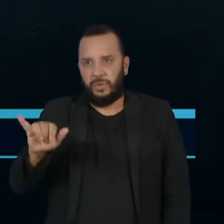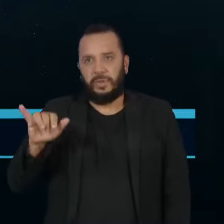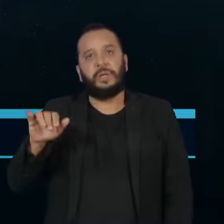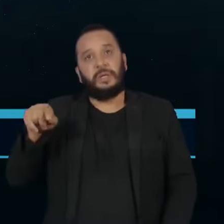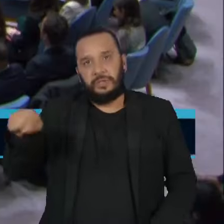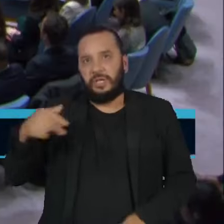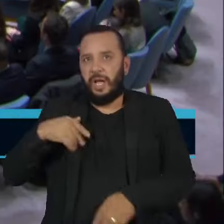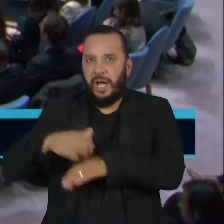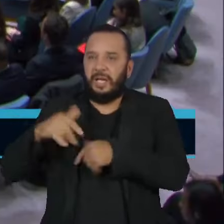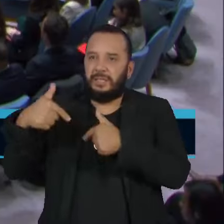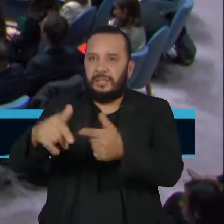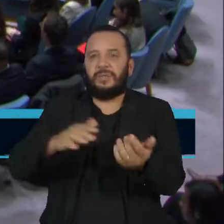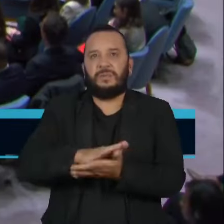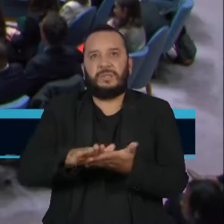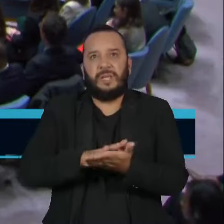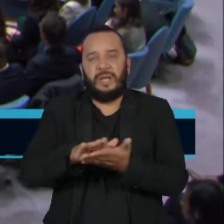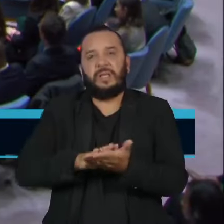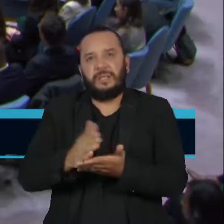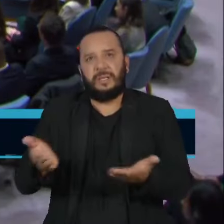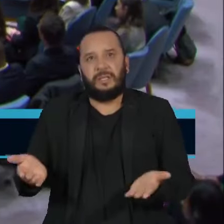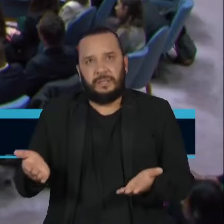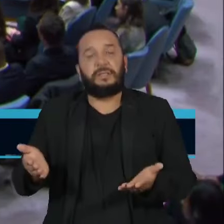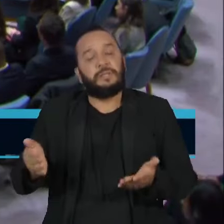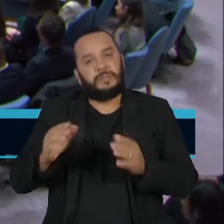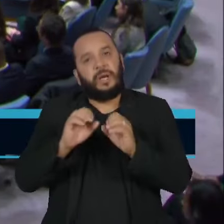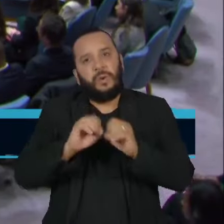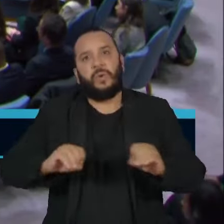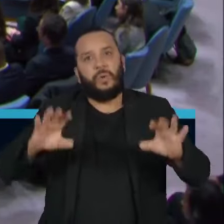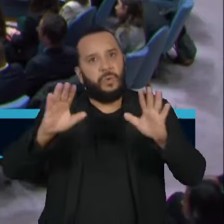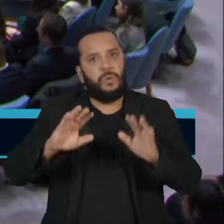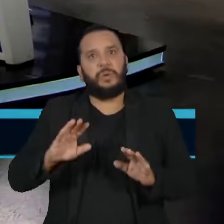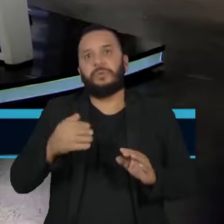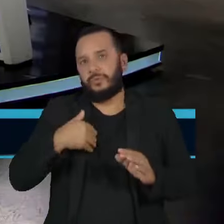medidas necessárias, o que foi rebatido pela organização.